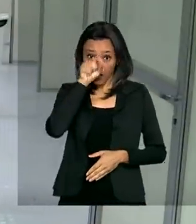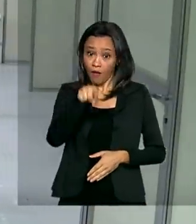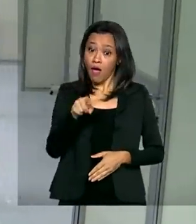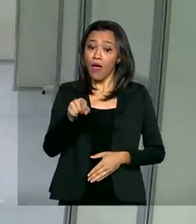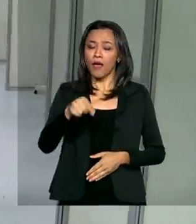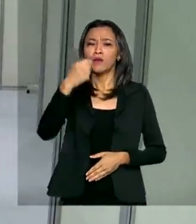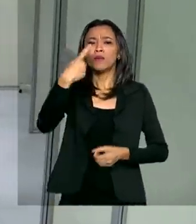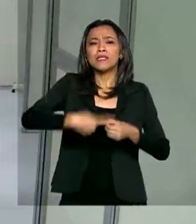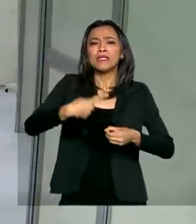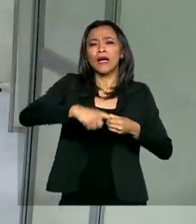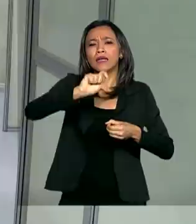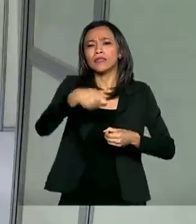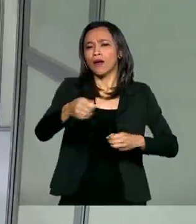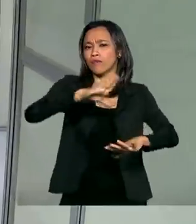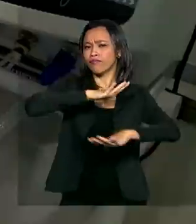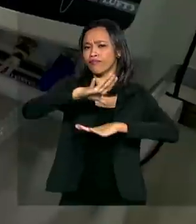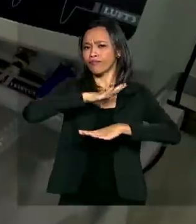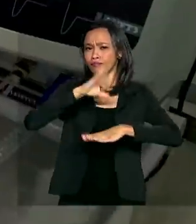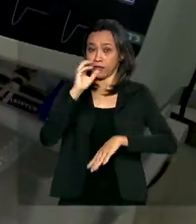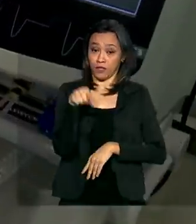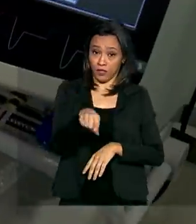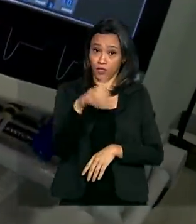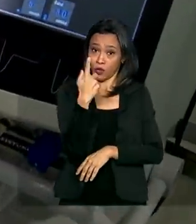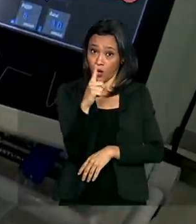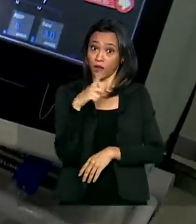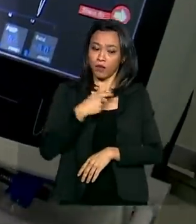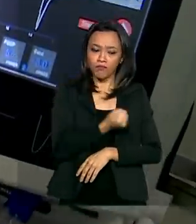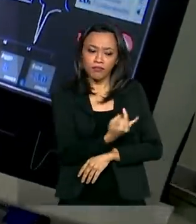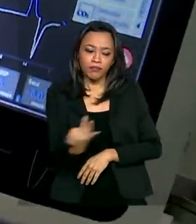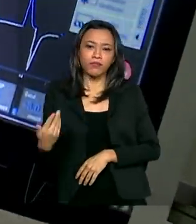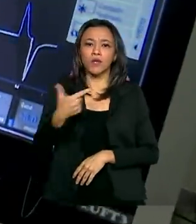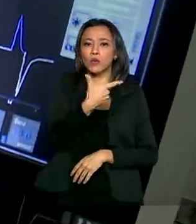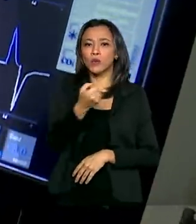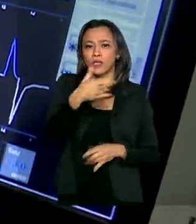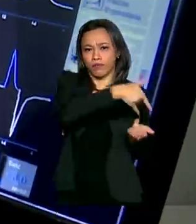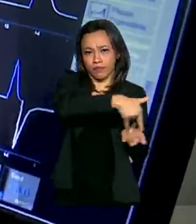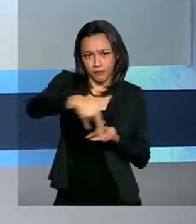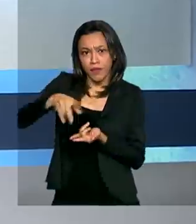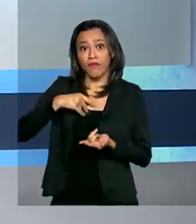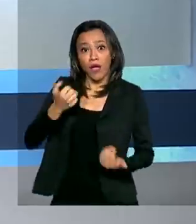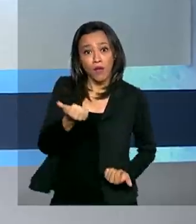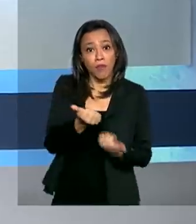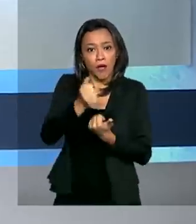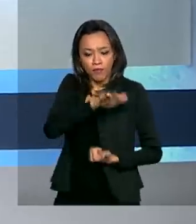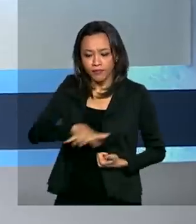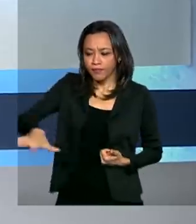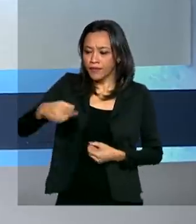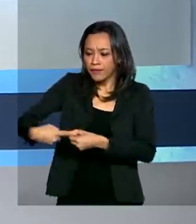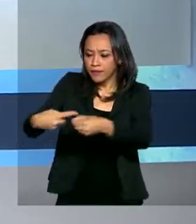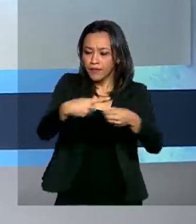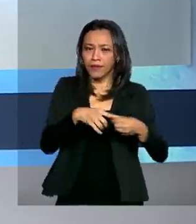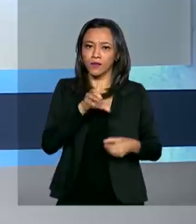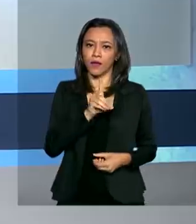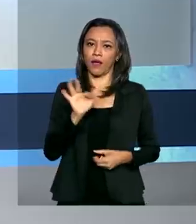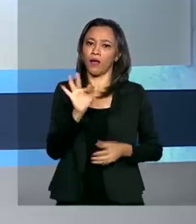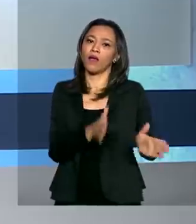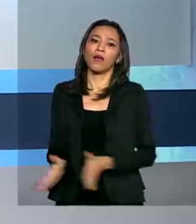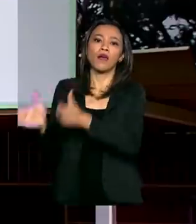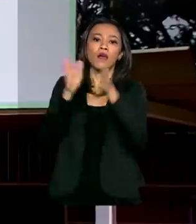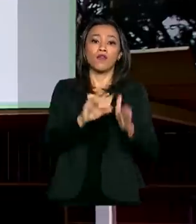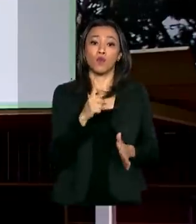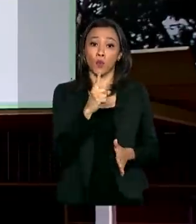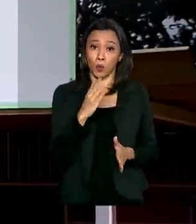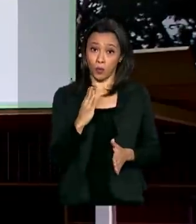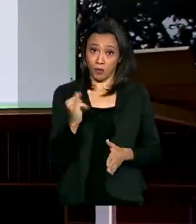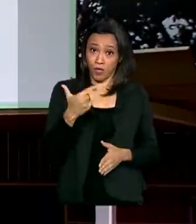Águas Lindas de Goiás tem 200 leitos e vai atender o entorno do Distrito Federal. 1 bilhão e 200 mil reais